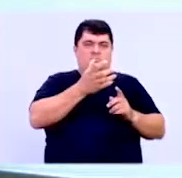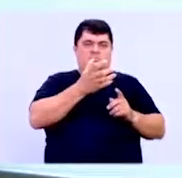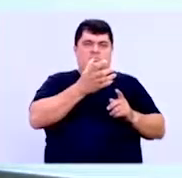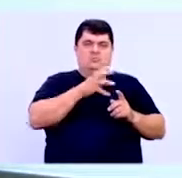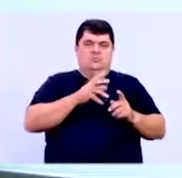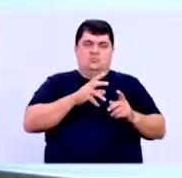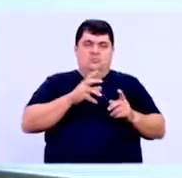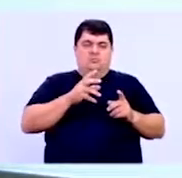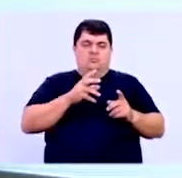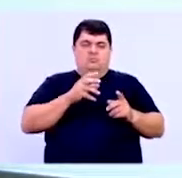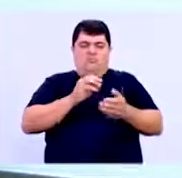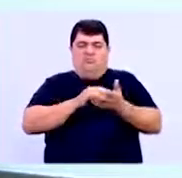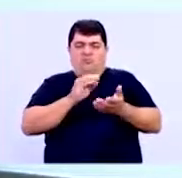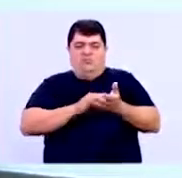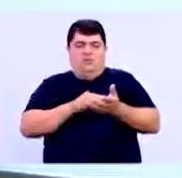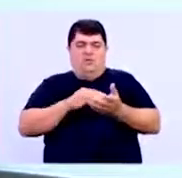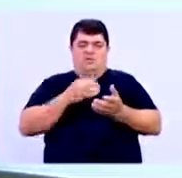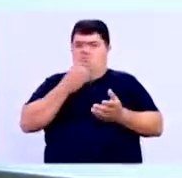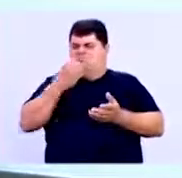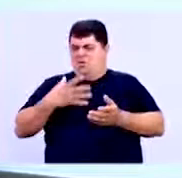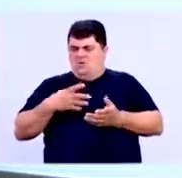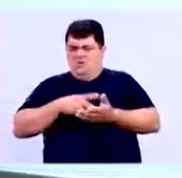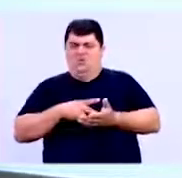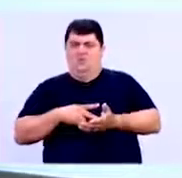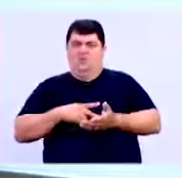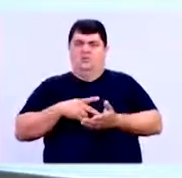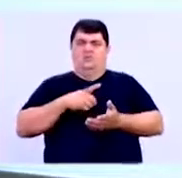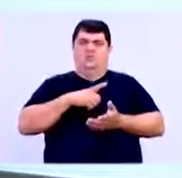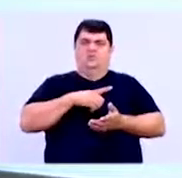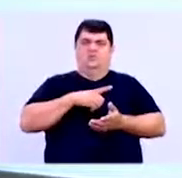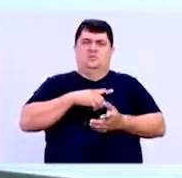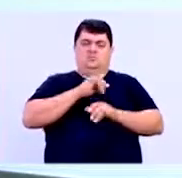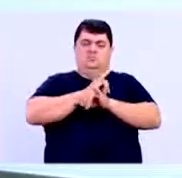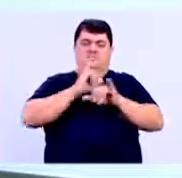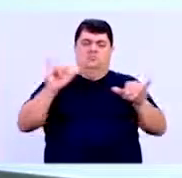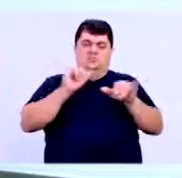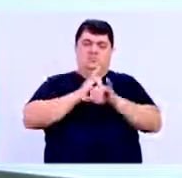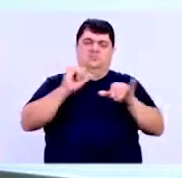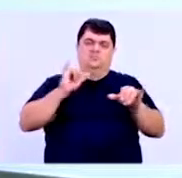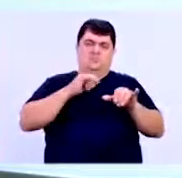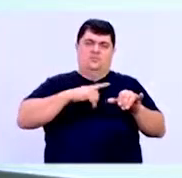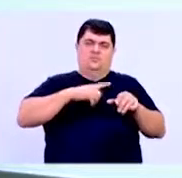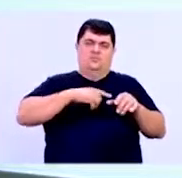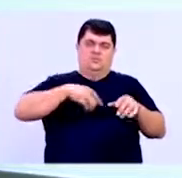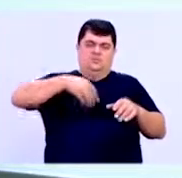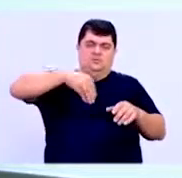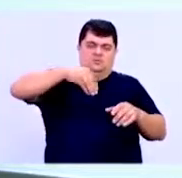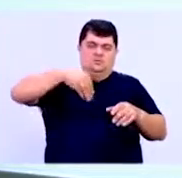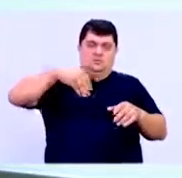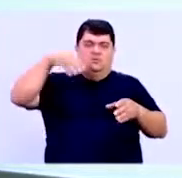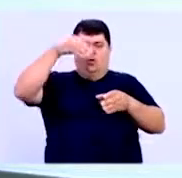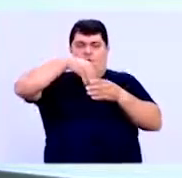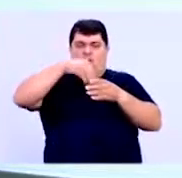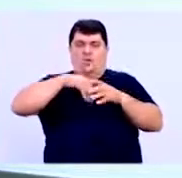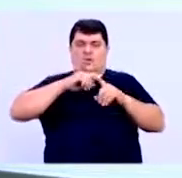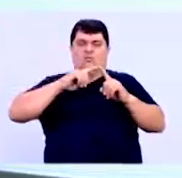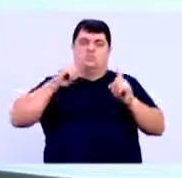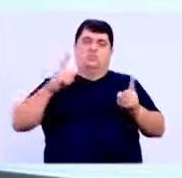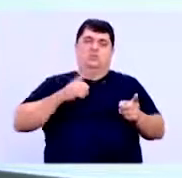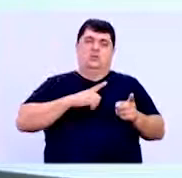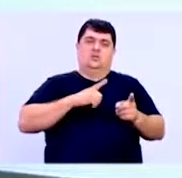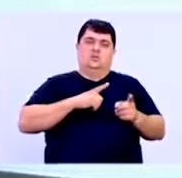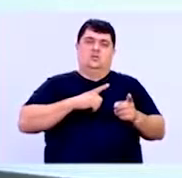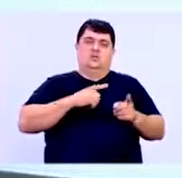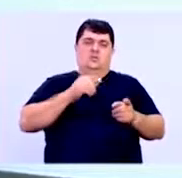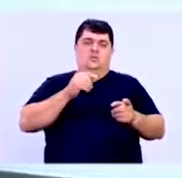para esse, né? Aí já entra o contexto de marketing, que a embalagem realmente ela tem um custo, mas em compensação dá todo